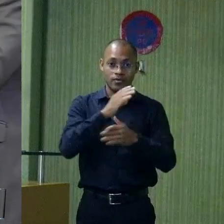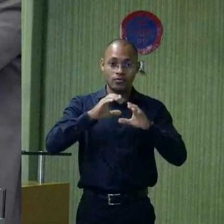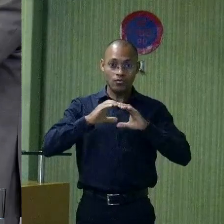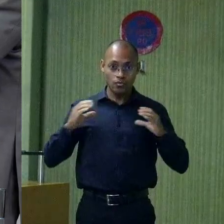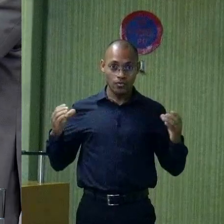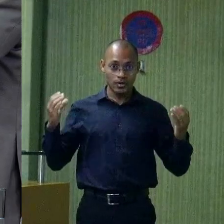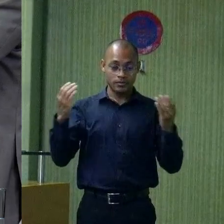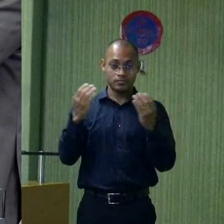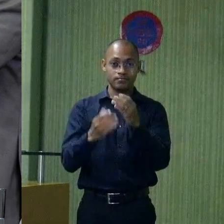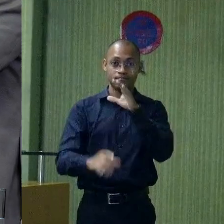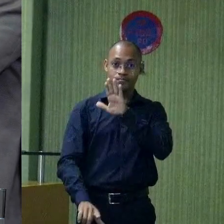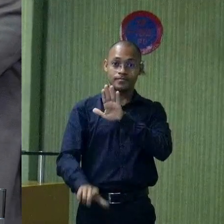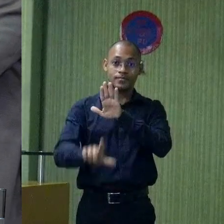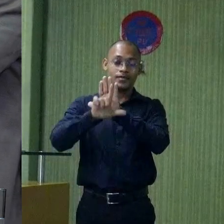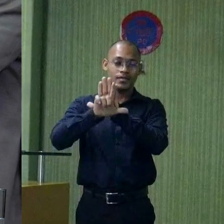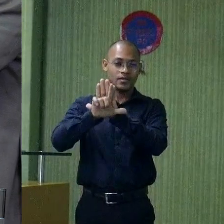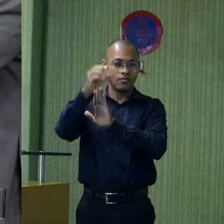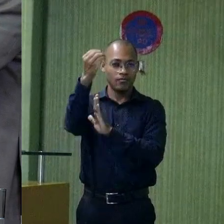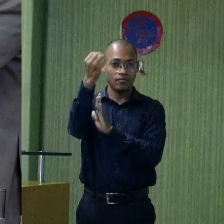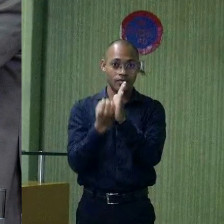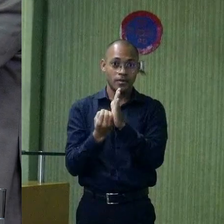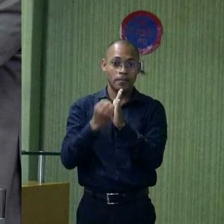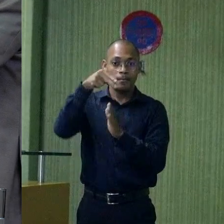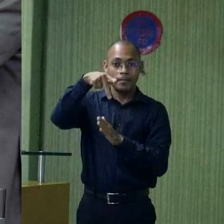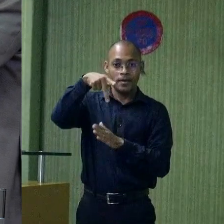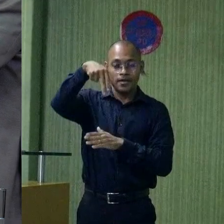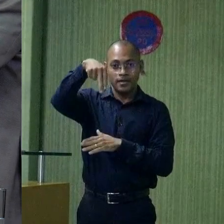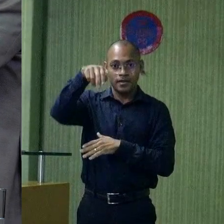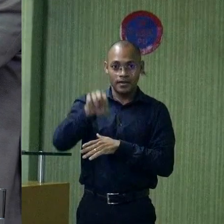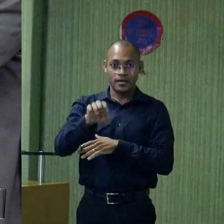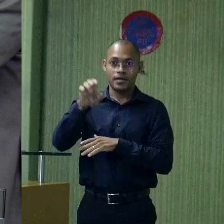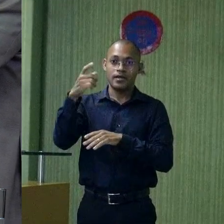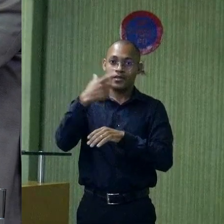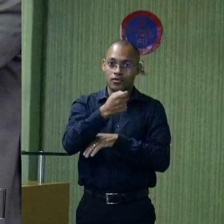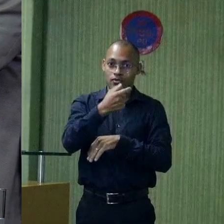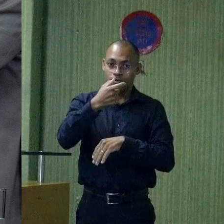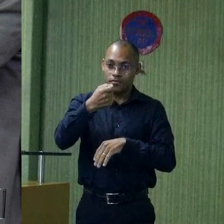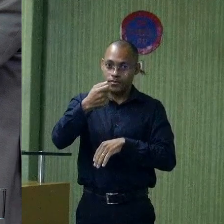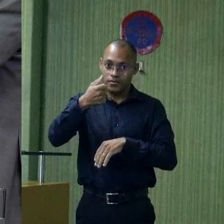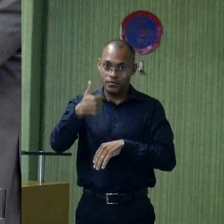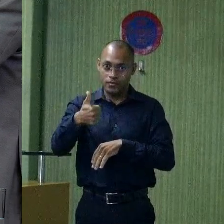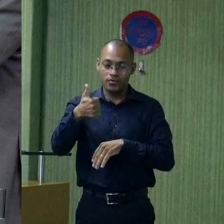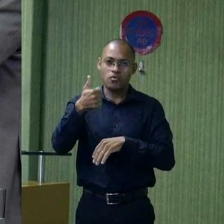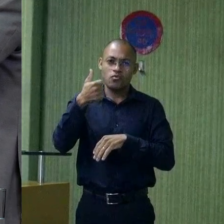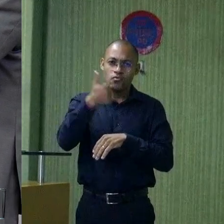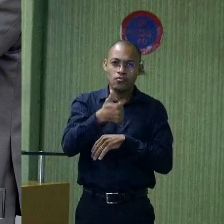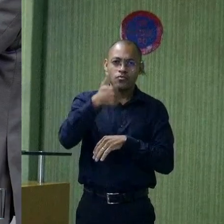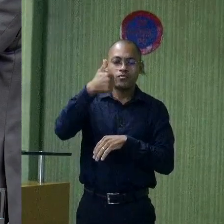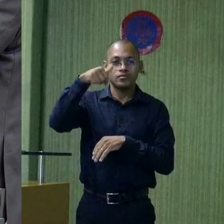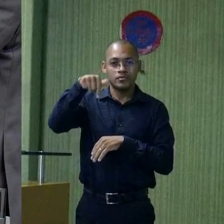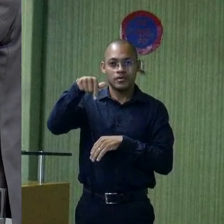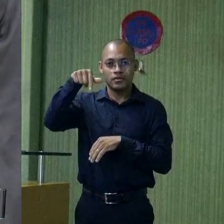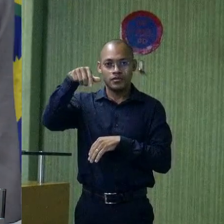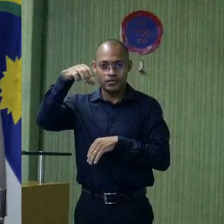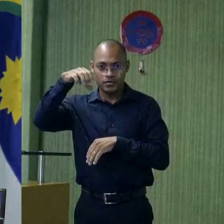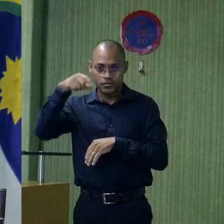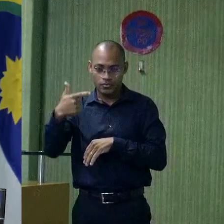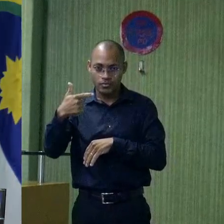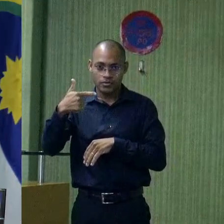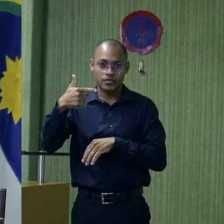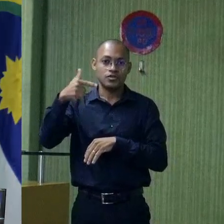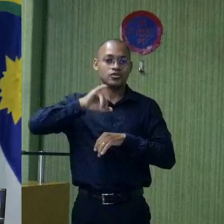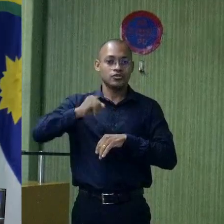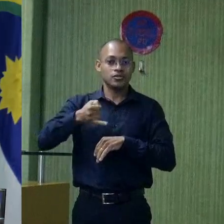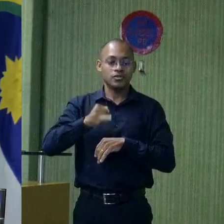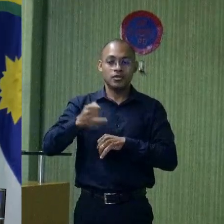ordinária o pne 1 de 2001 a 2010 que é a lei 10172 9 de Janeiro de 2001